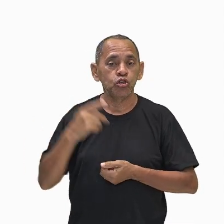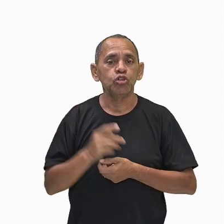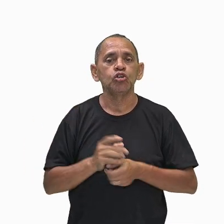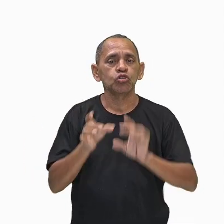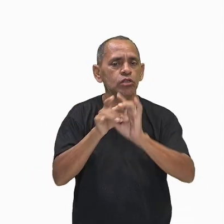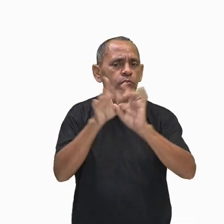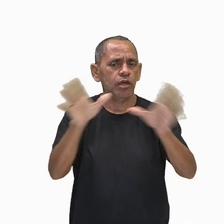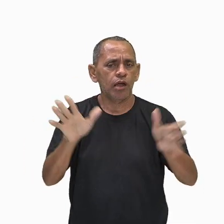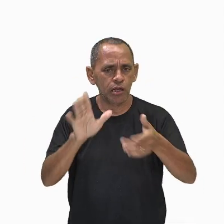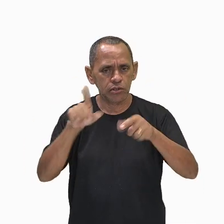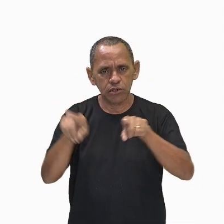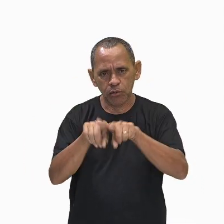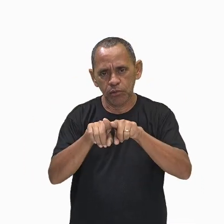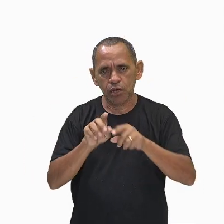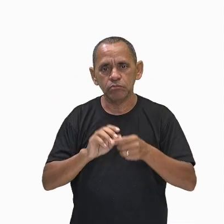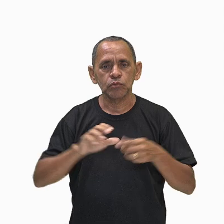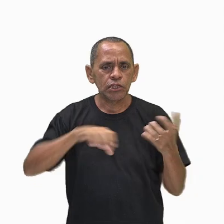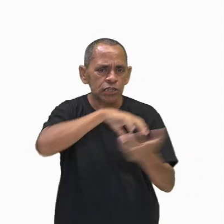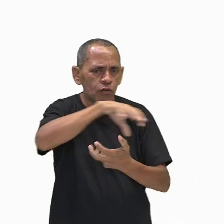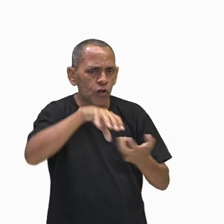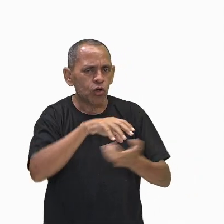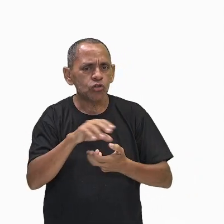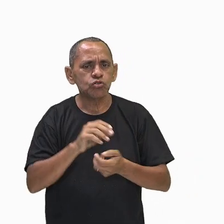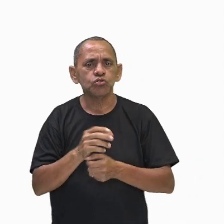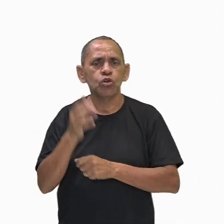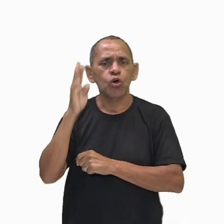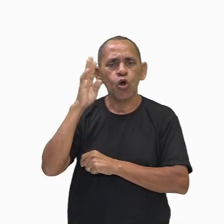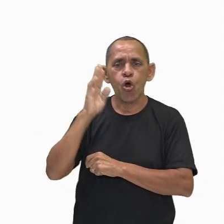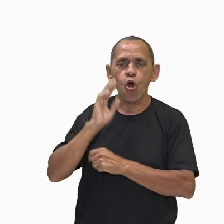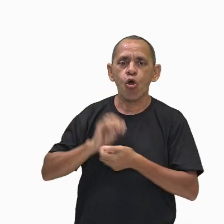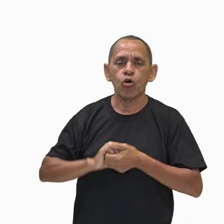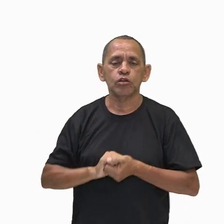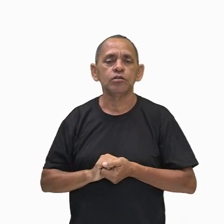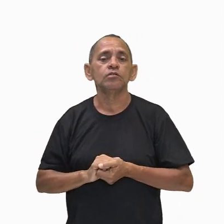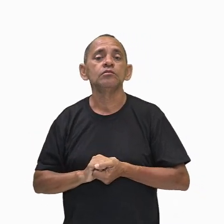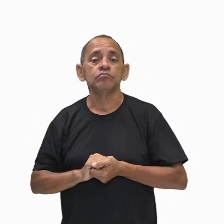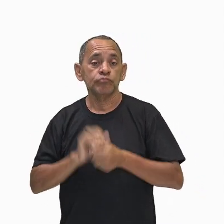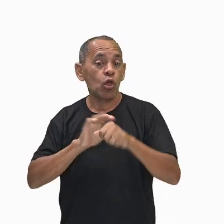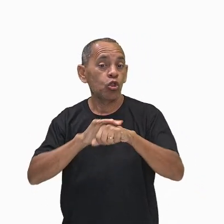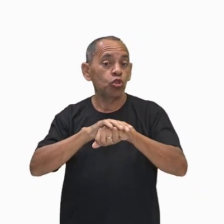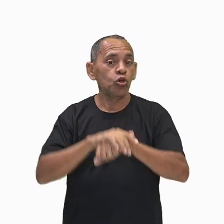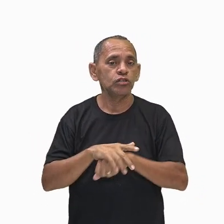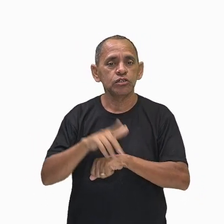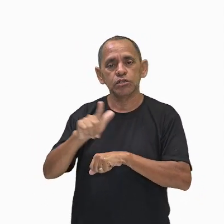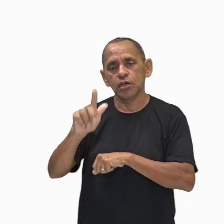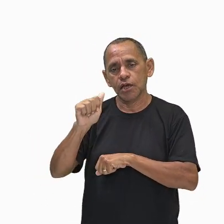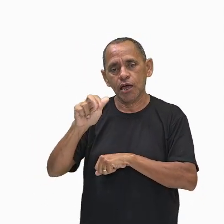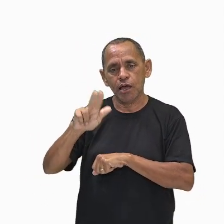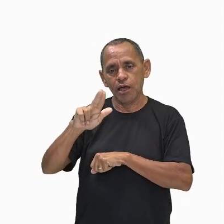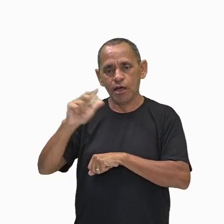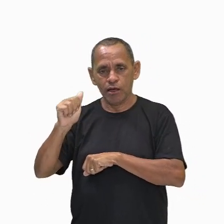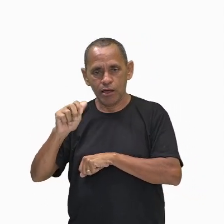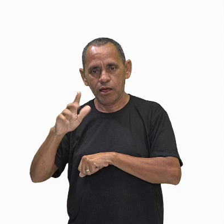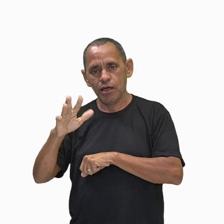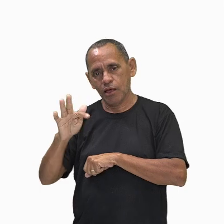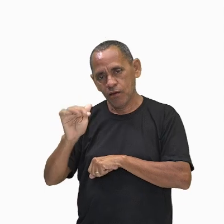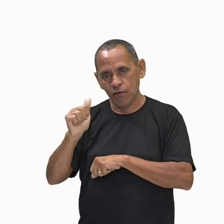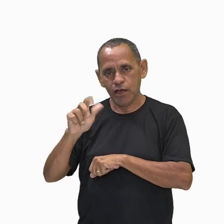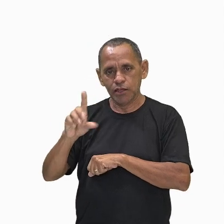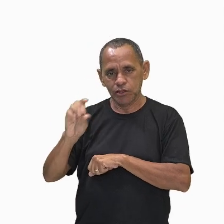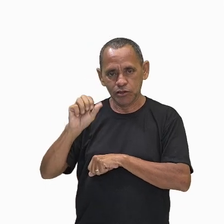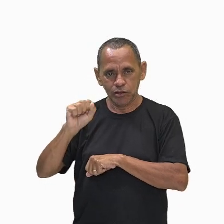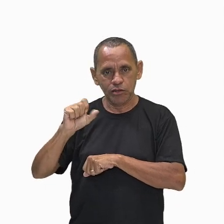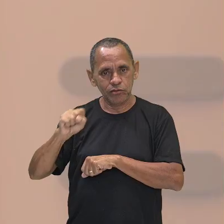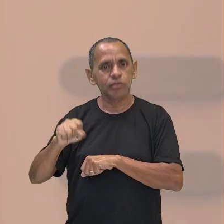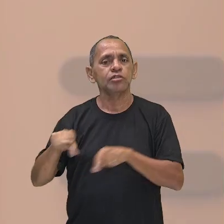portugueses. Esse tumulto ficou conhecido como a Noite das Garrafadas, né? Então, teoricamente, a gente vai ver que teve, então, aí o quê,